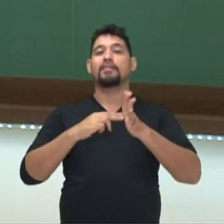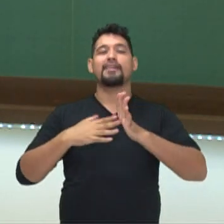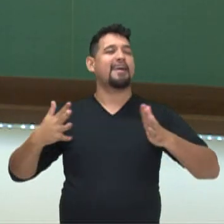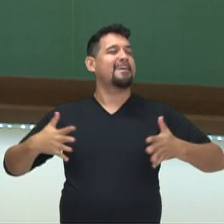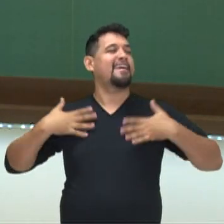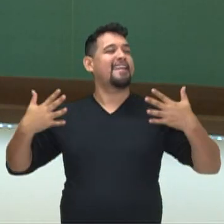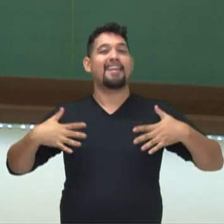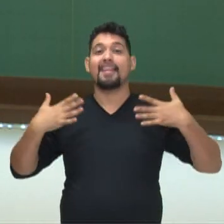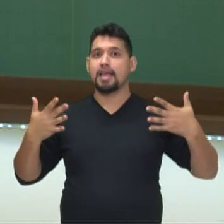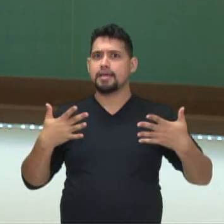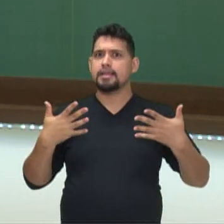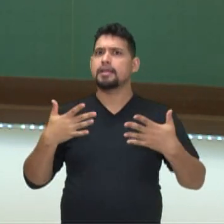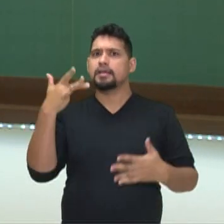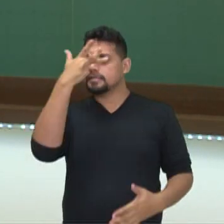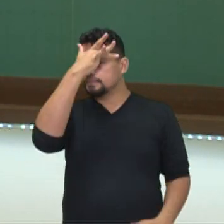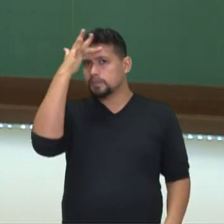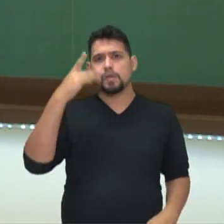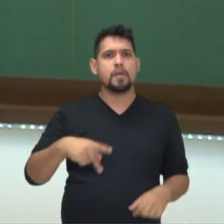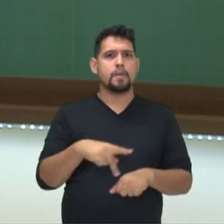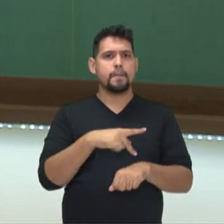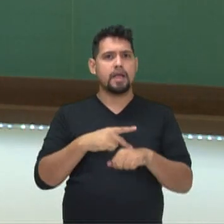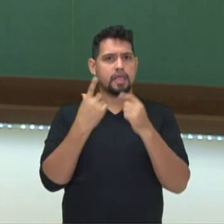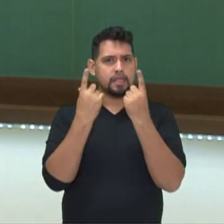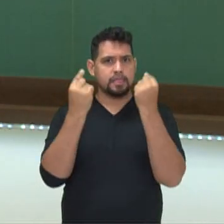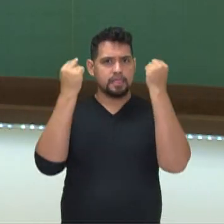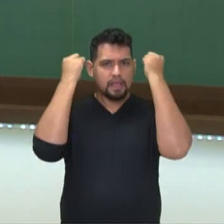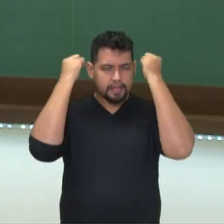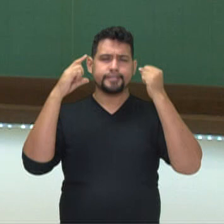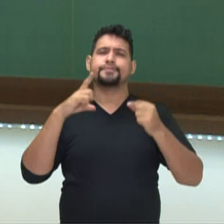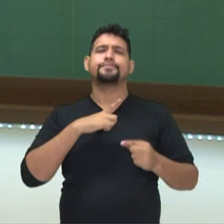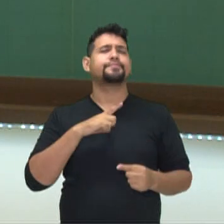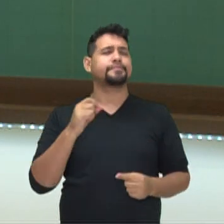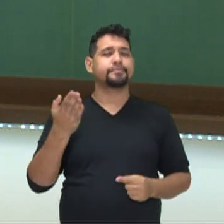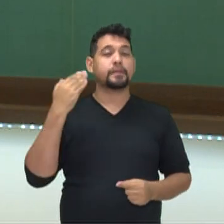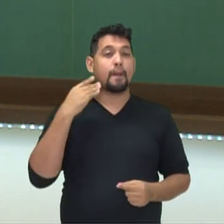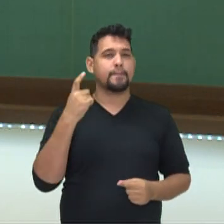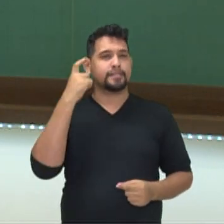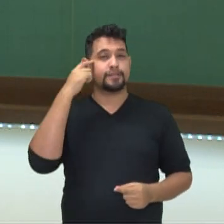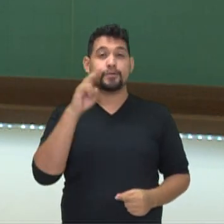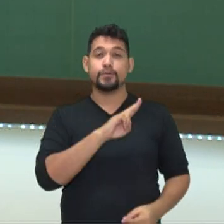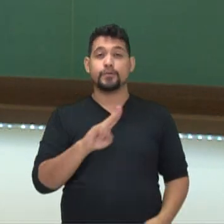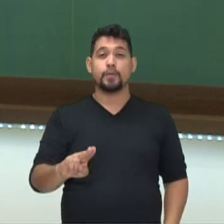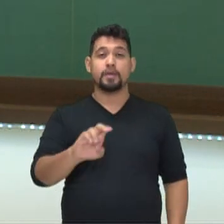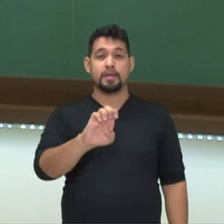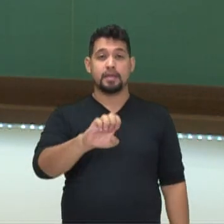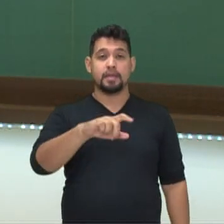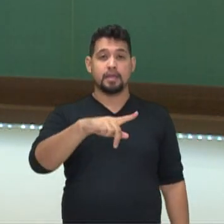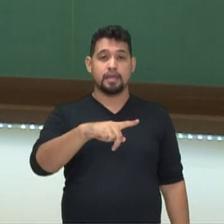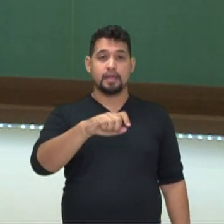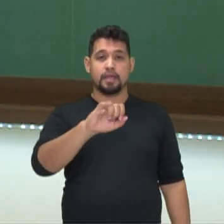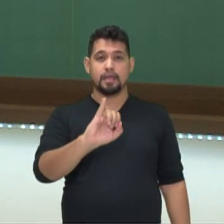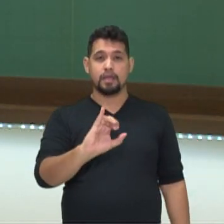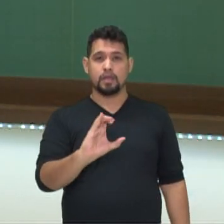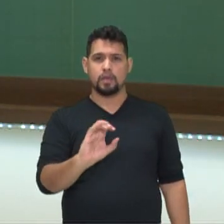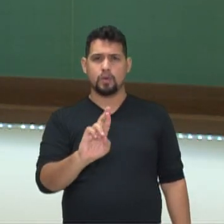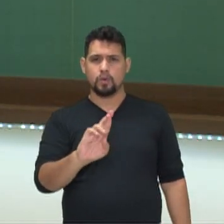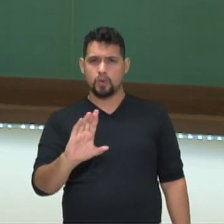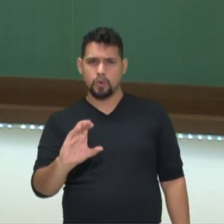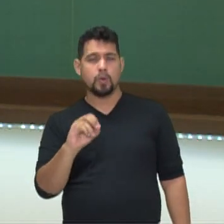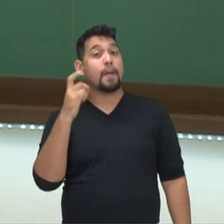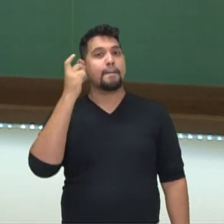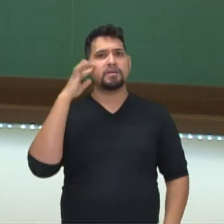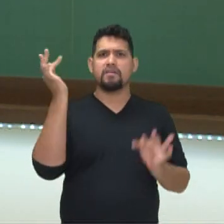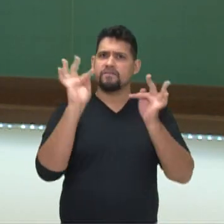gregos tinham na ética helenística um pensador chamado Epicuro, que acreditava que a